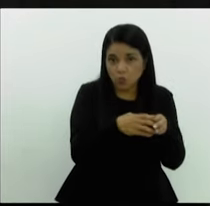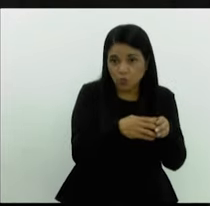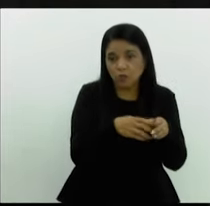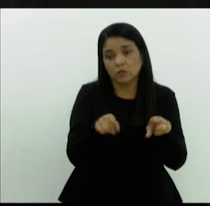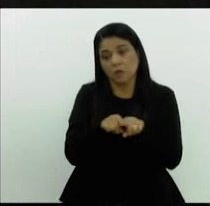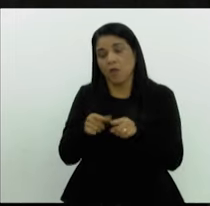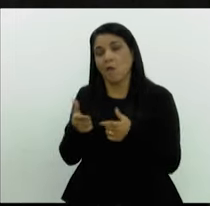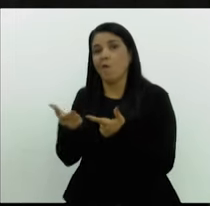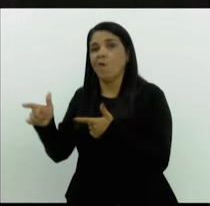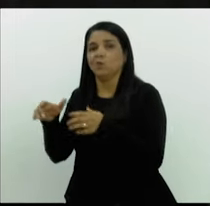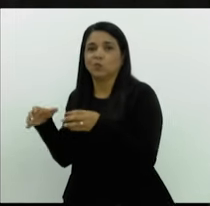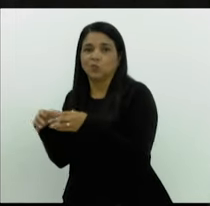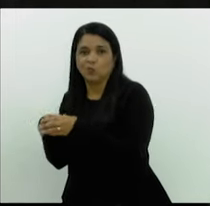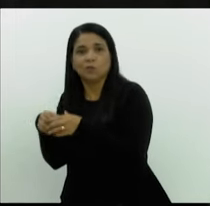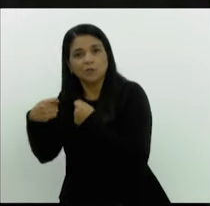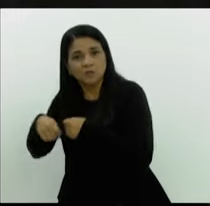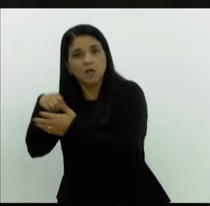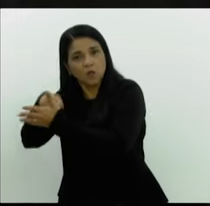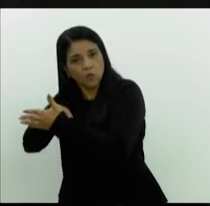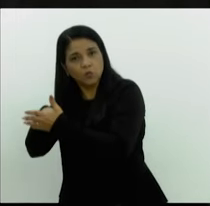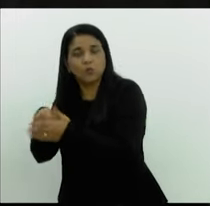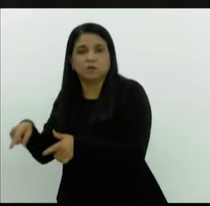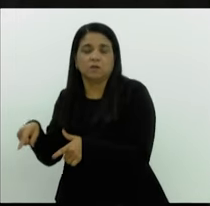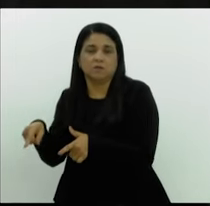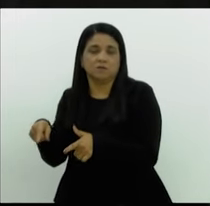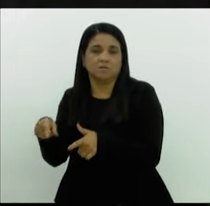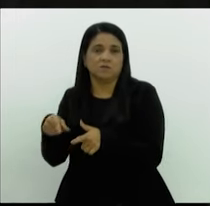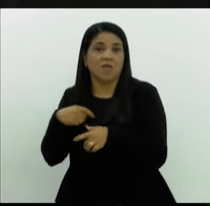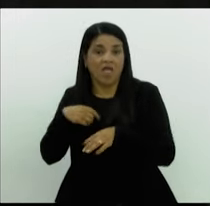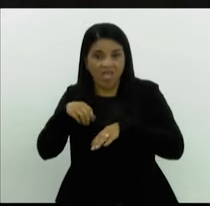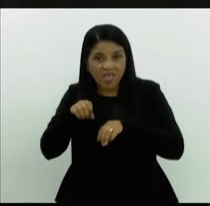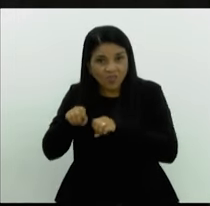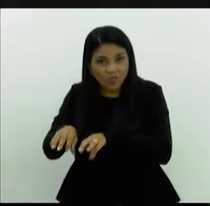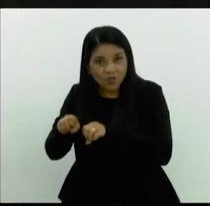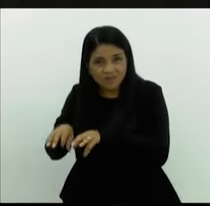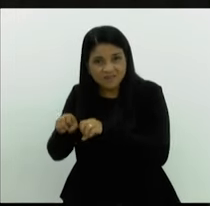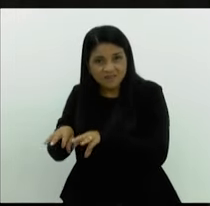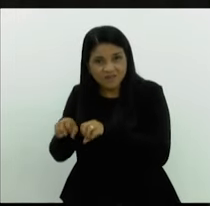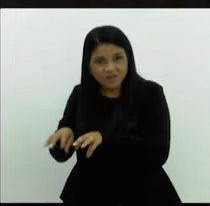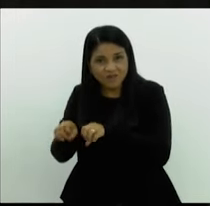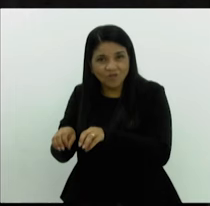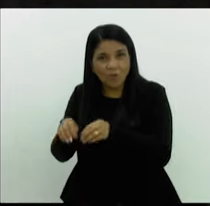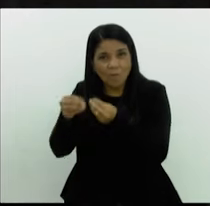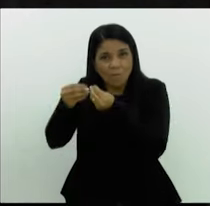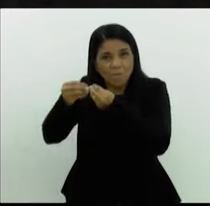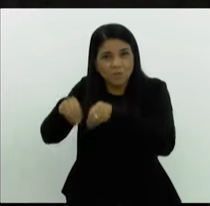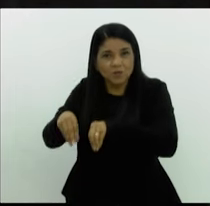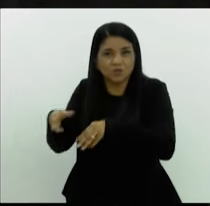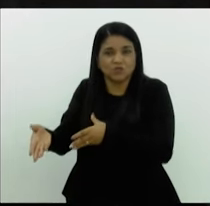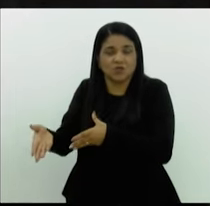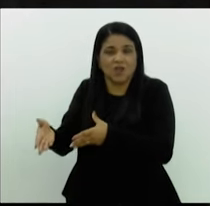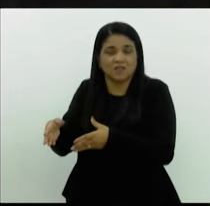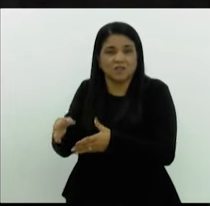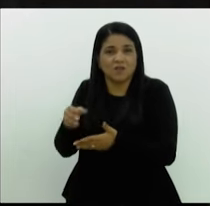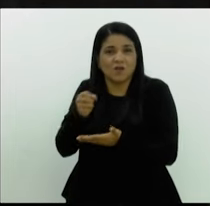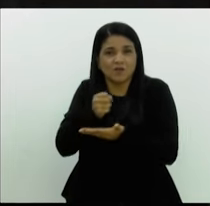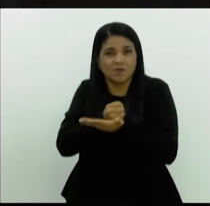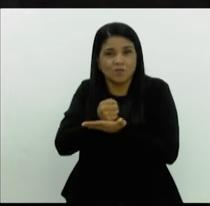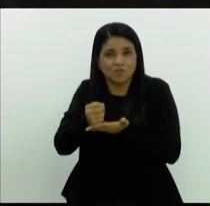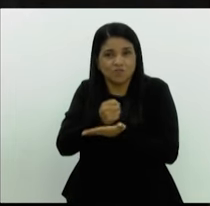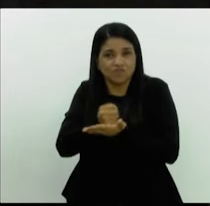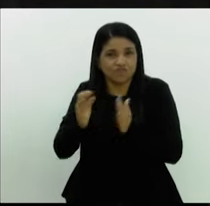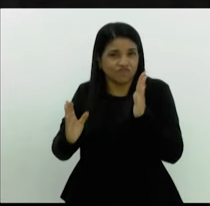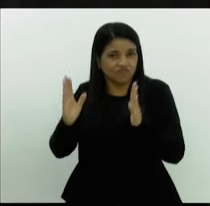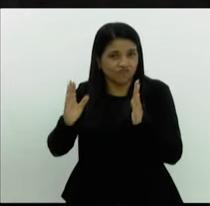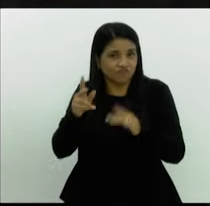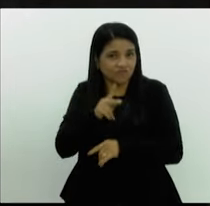que tenha para outra também. Não vamos deixar a educação ficar precarizada só com o professor contratado. Então,